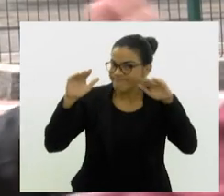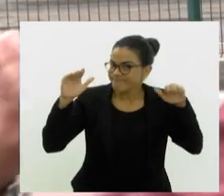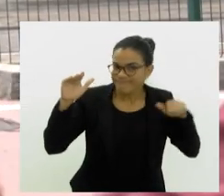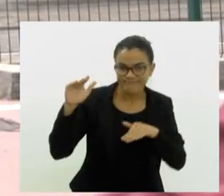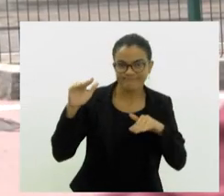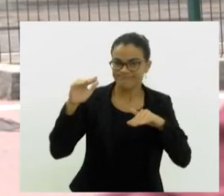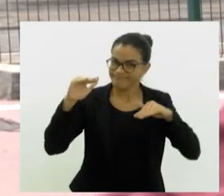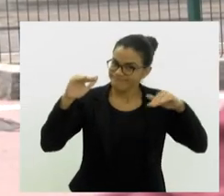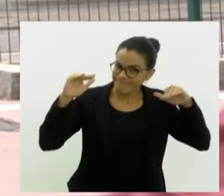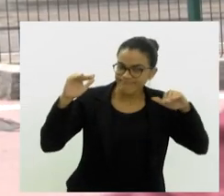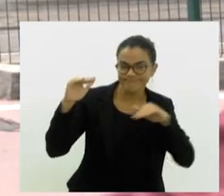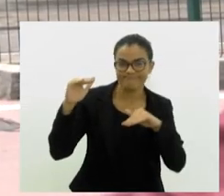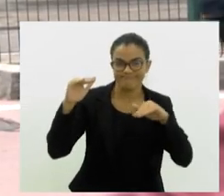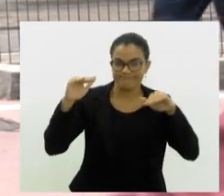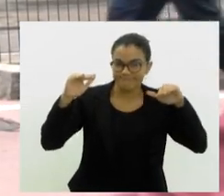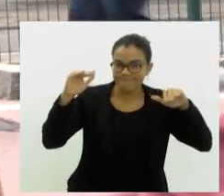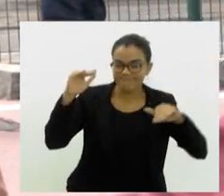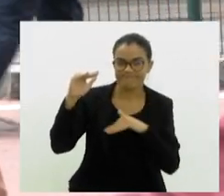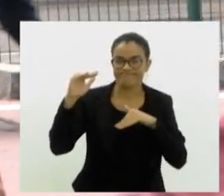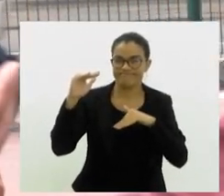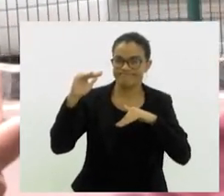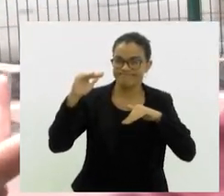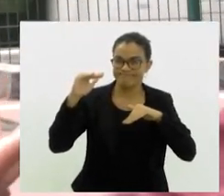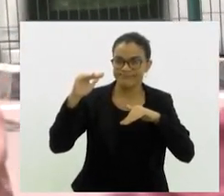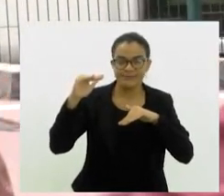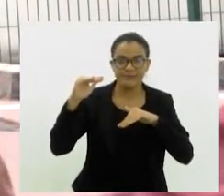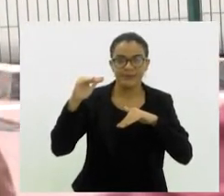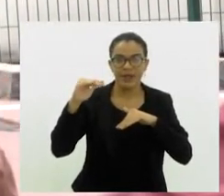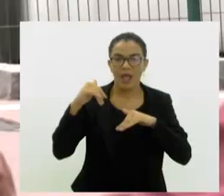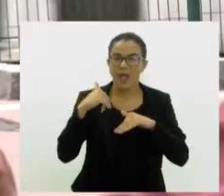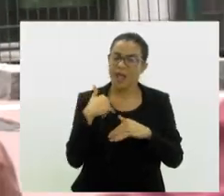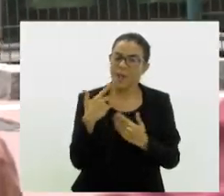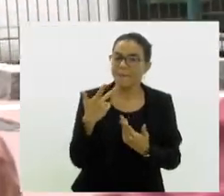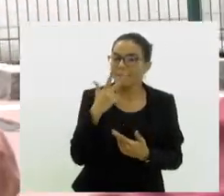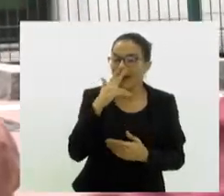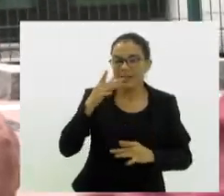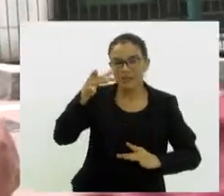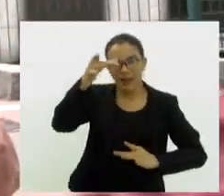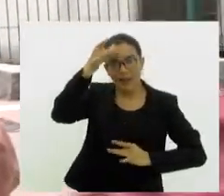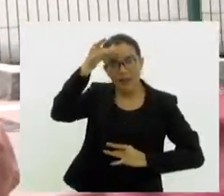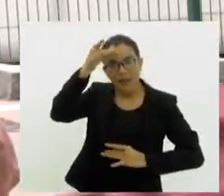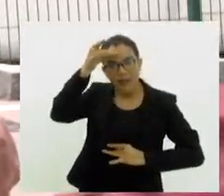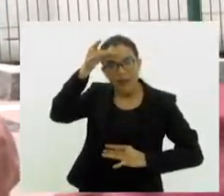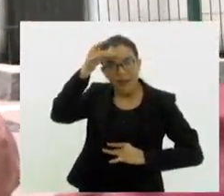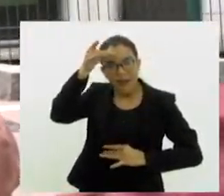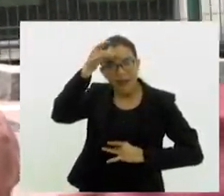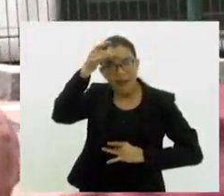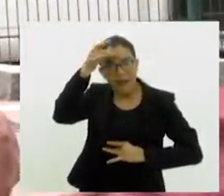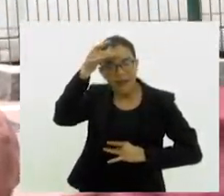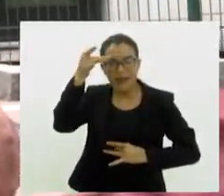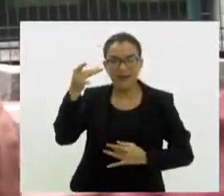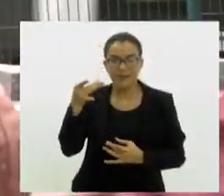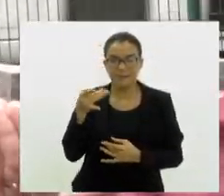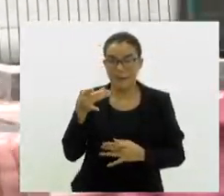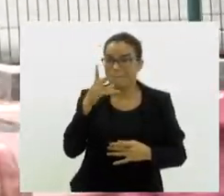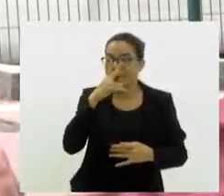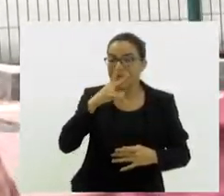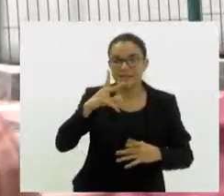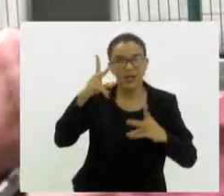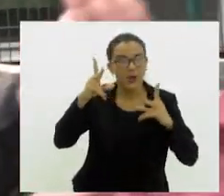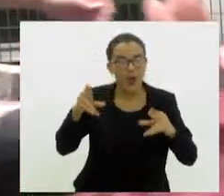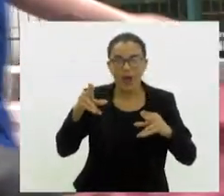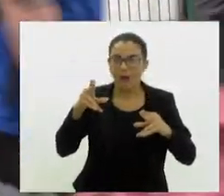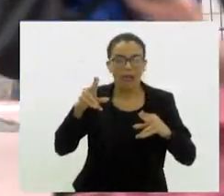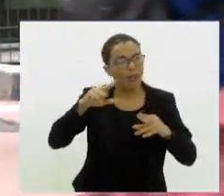Consequentemente, eu começo a criar aí um ator. Começa a criar a ideia de que existe um personagem